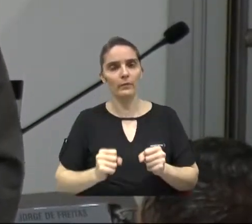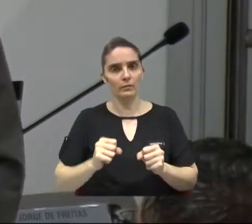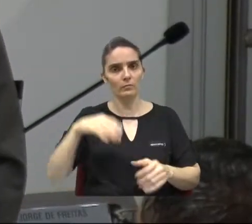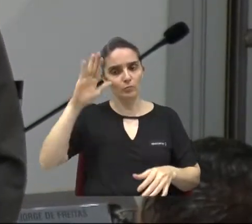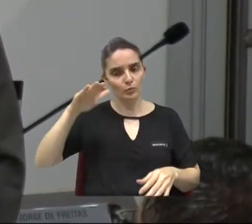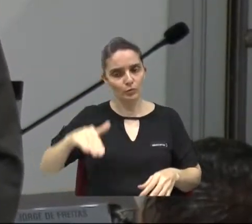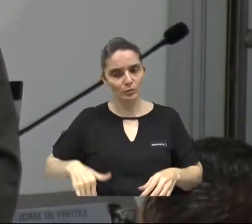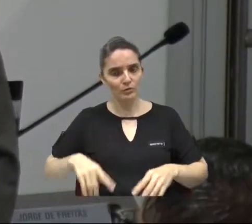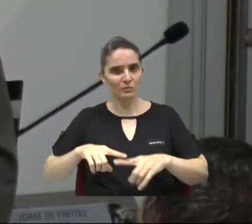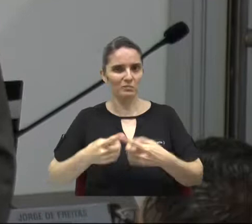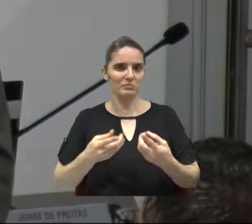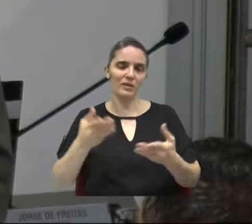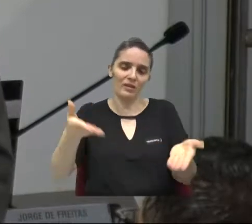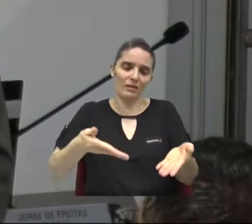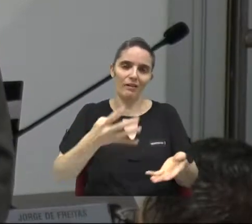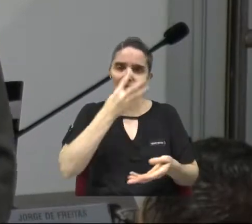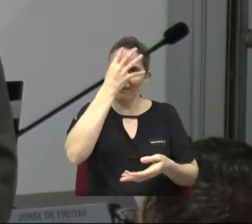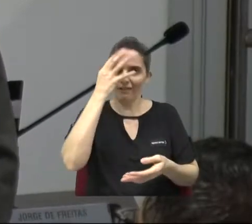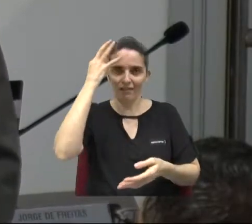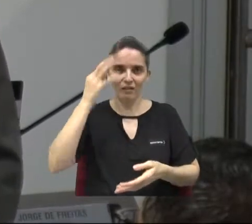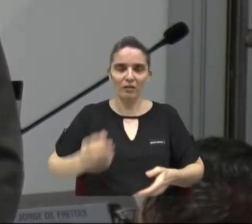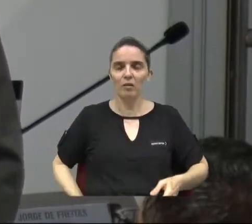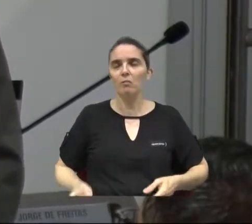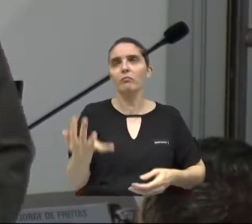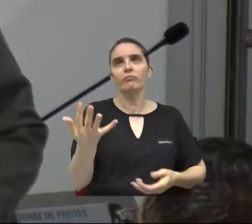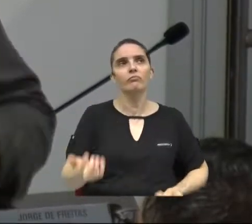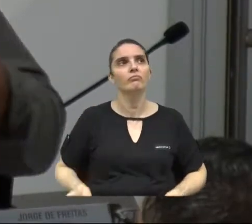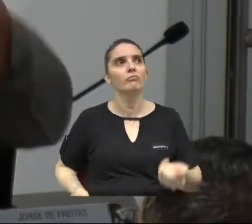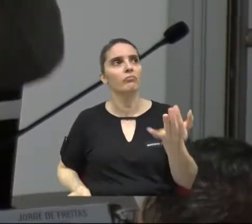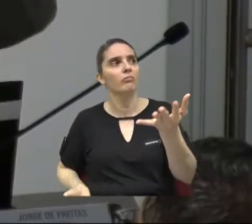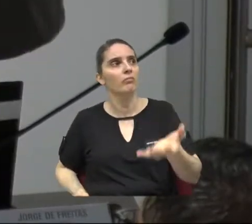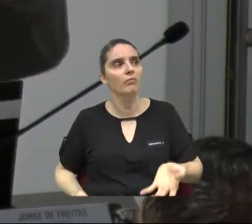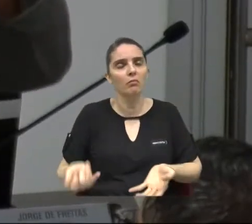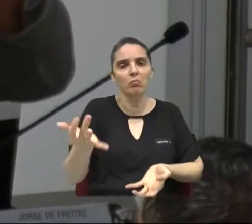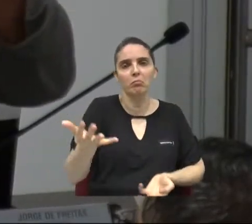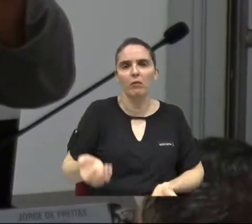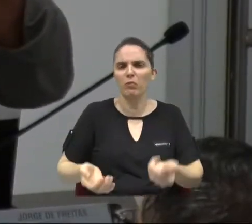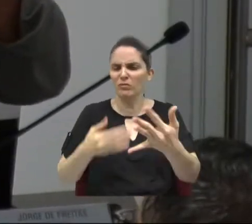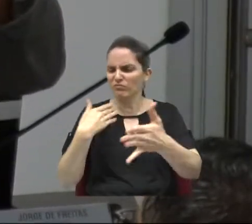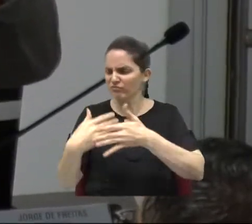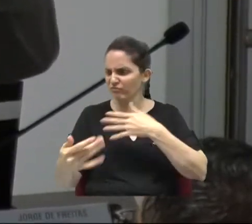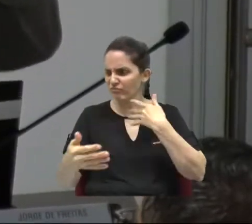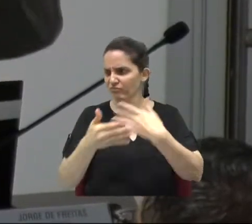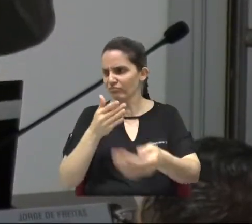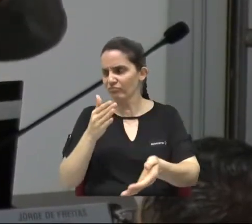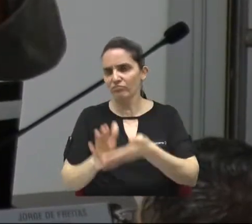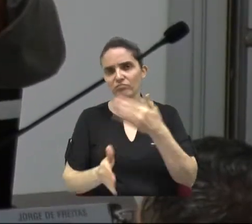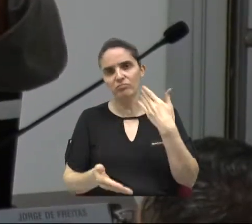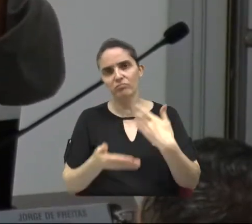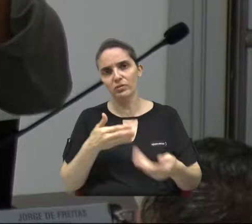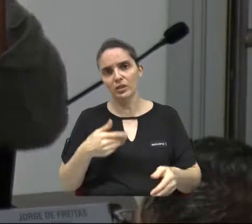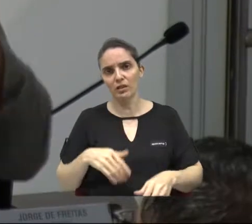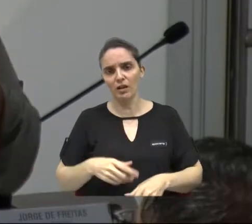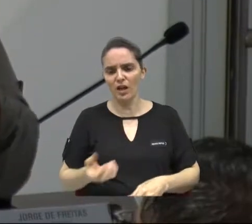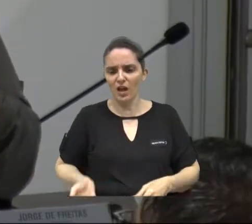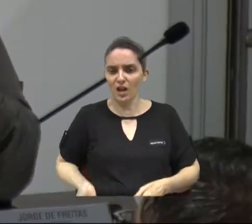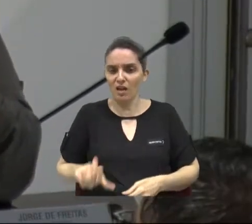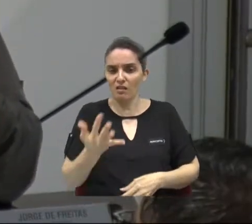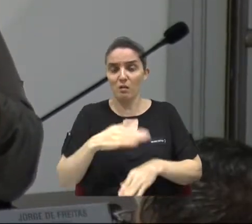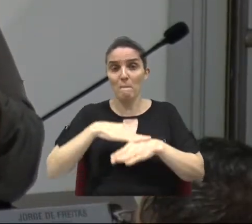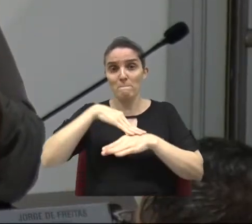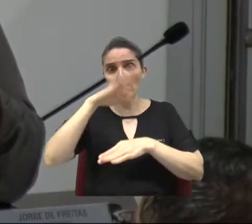banjam. Ele critica o governo anterior e faz pior que o anterior, que está gastando a mais que o